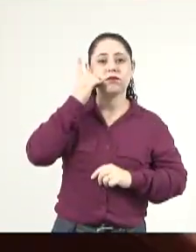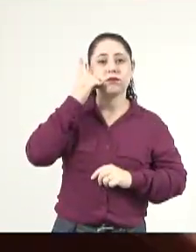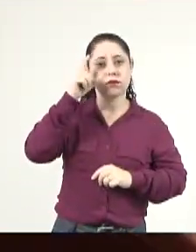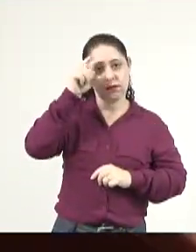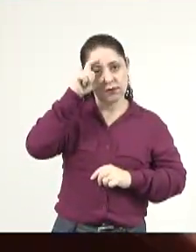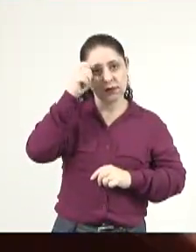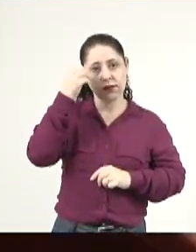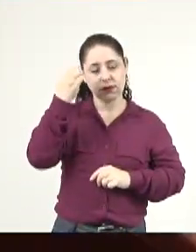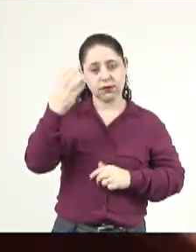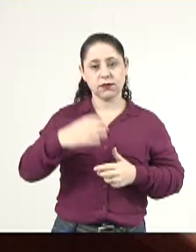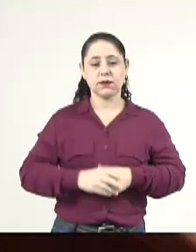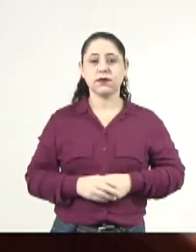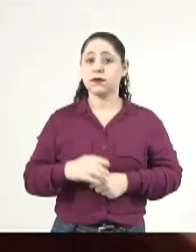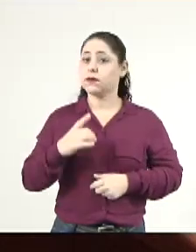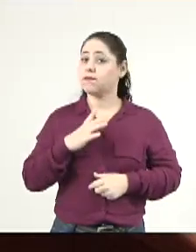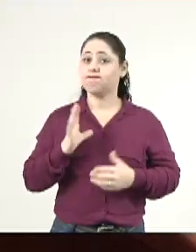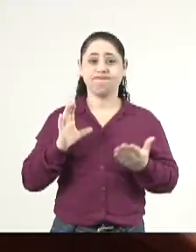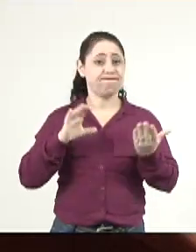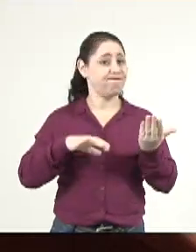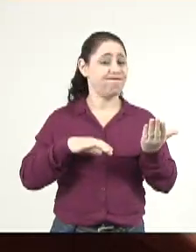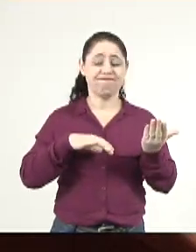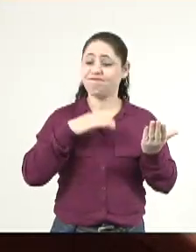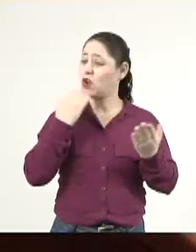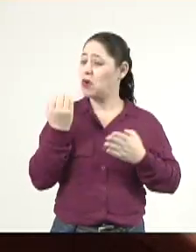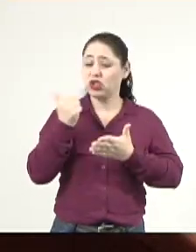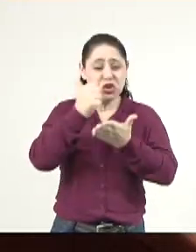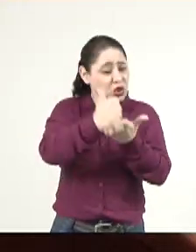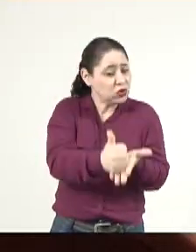nós temos um Congresso que não ajuda também,